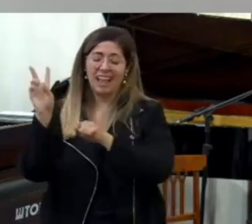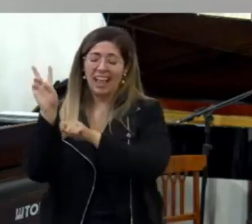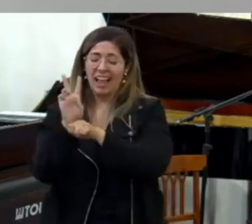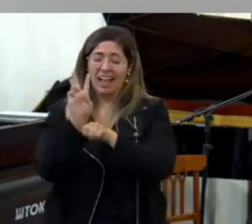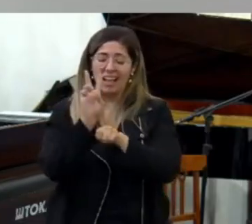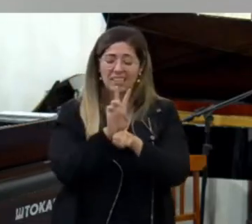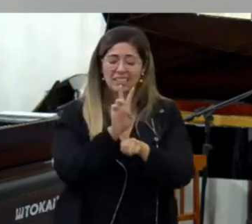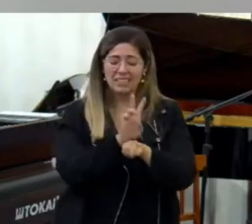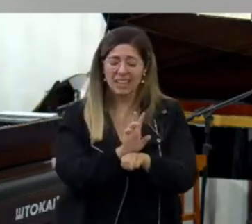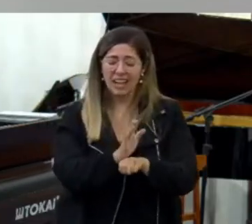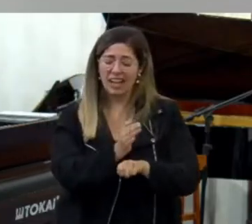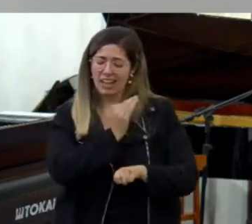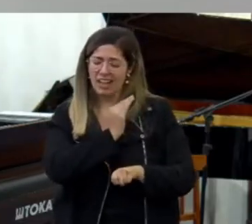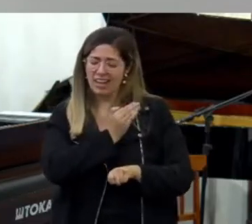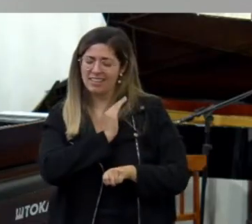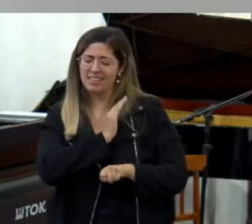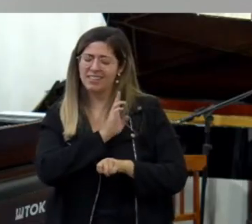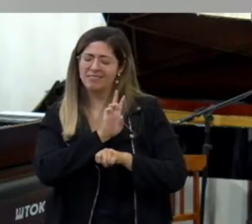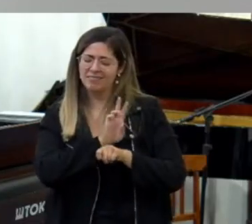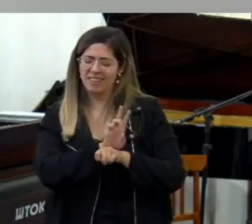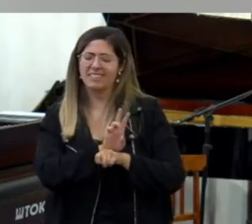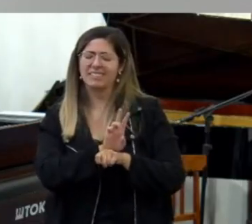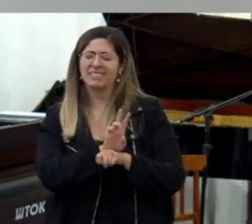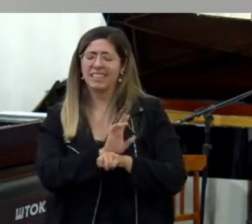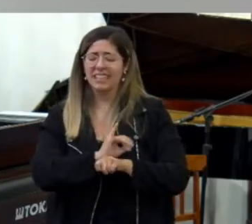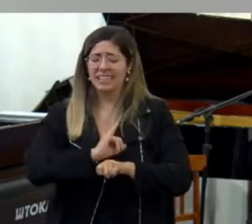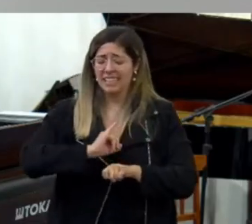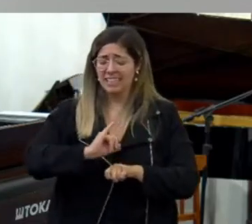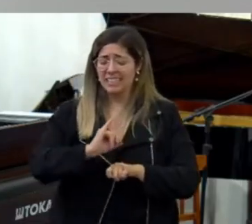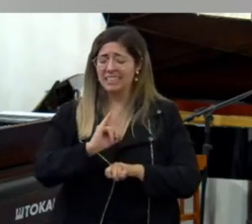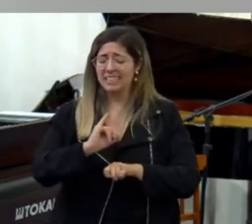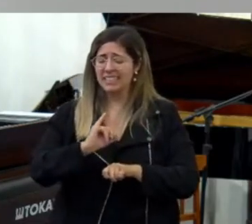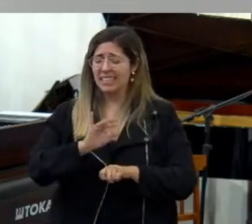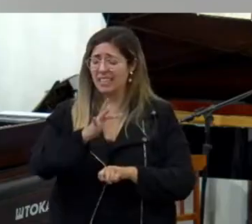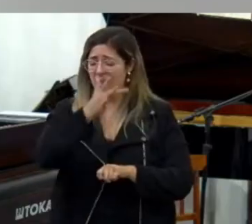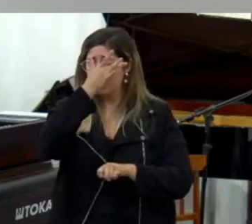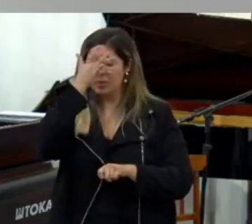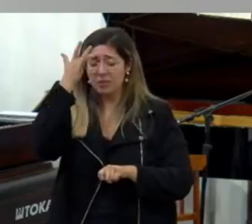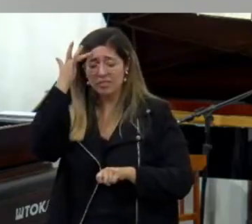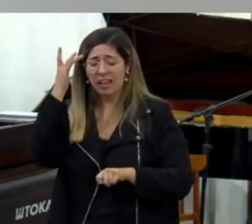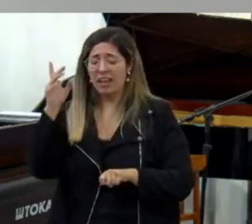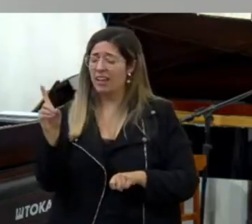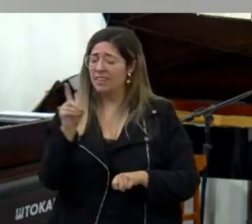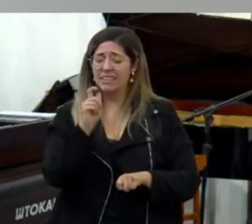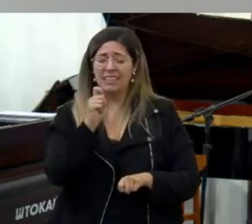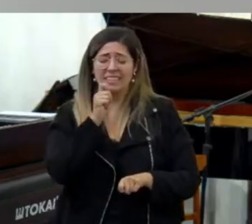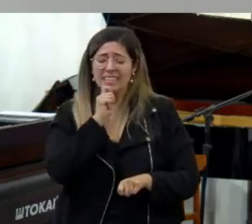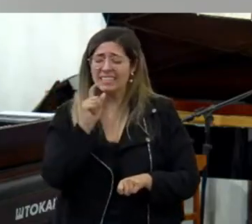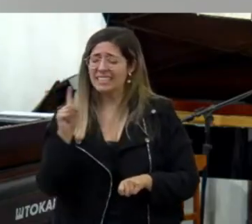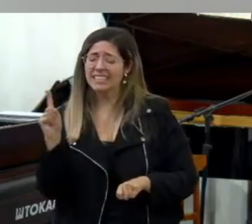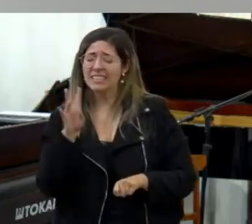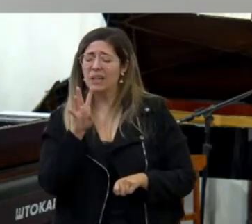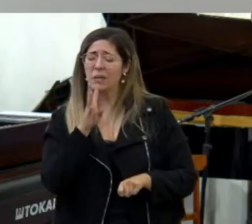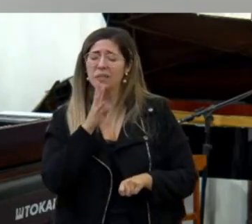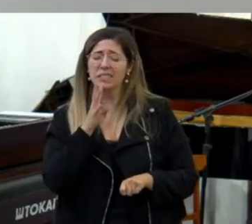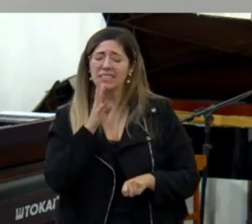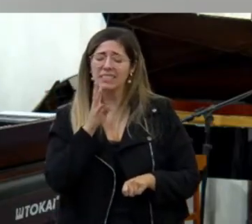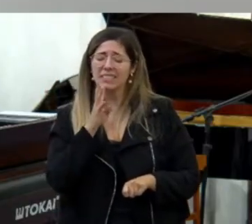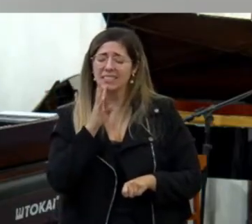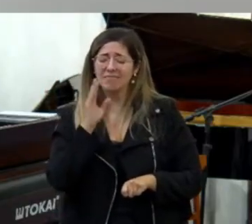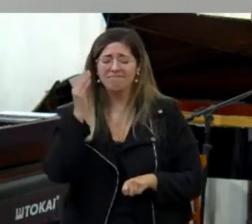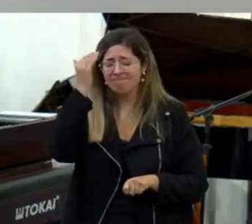guarda-nos, Senhor, disso, guarda o nosso coração, e se houver entre nós alguém que ainda até hoje não